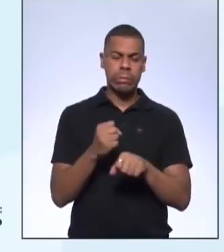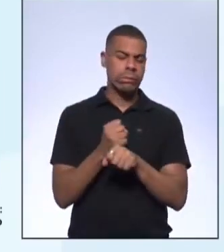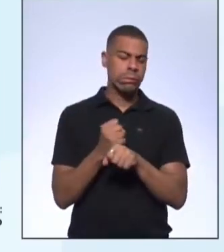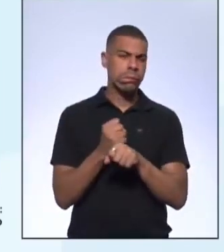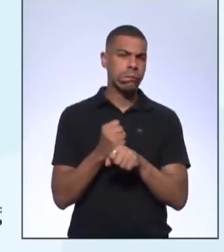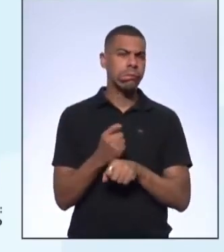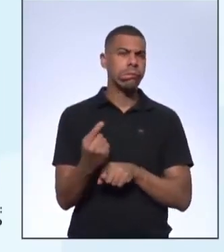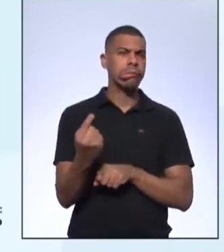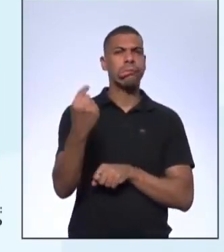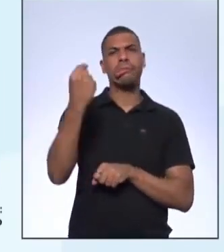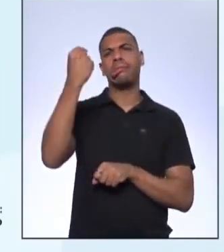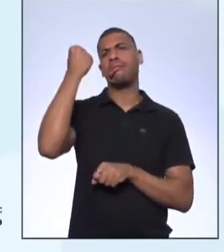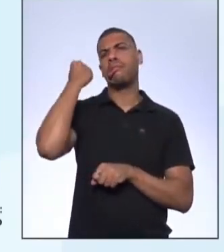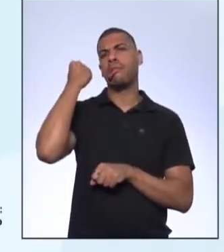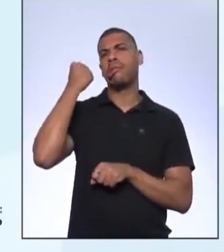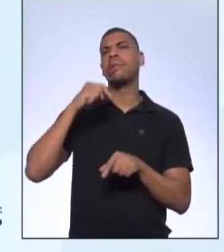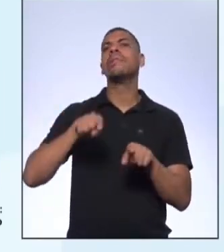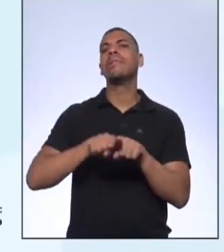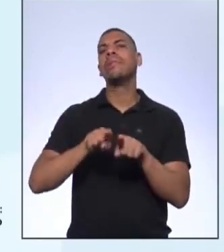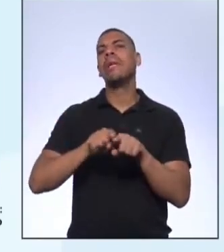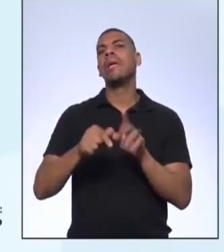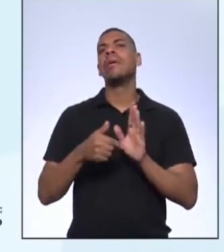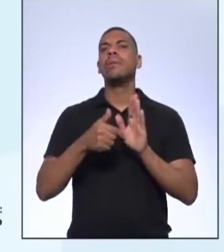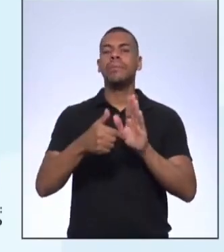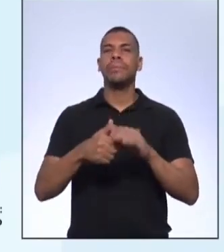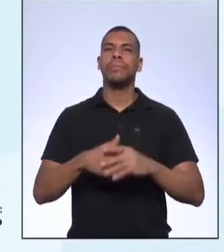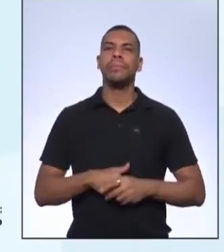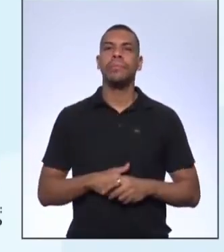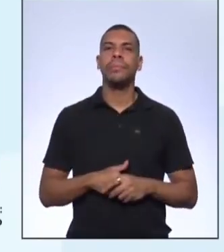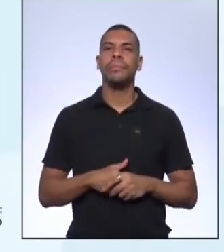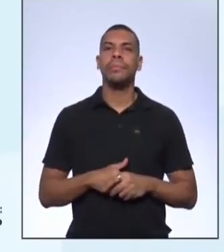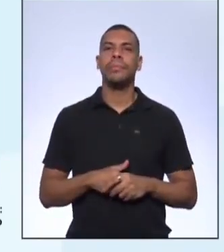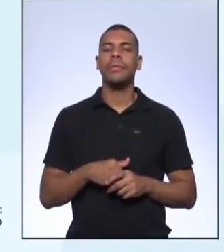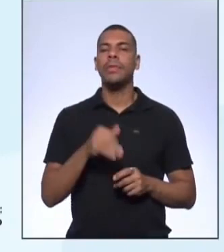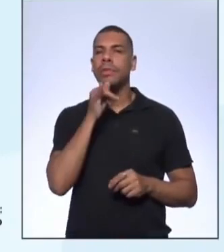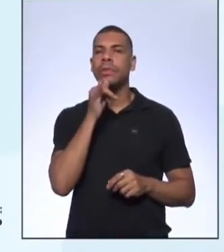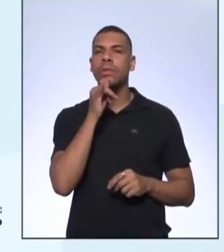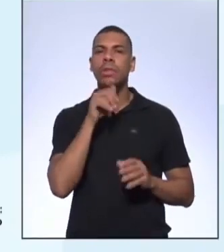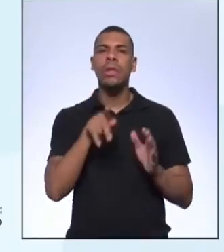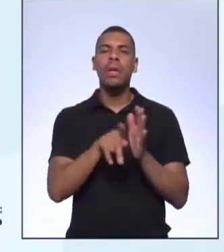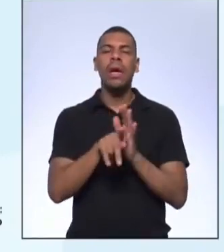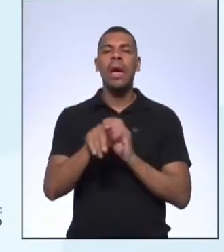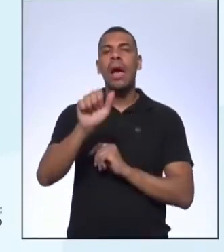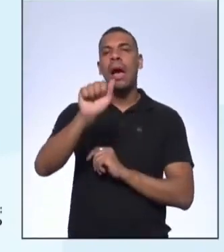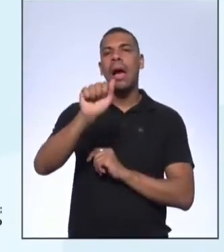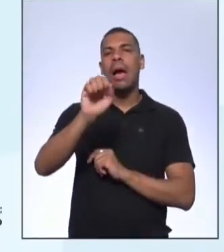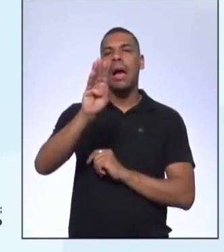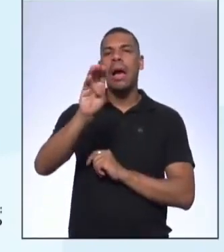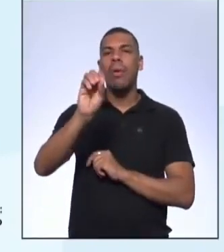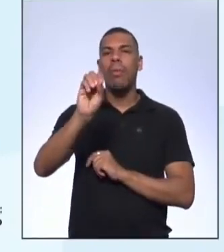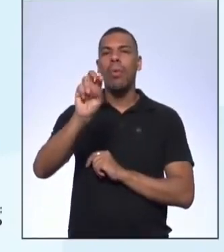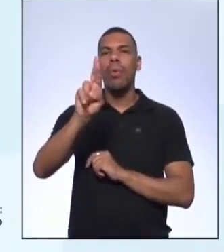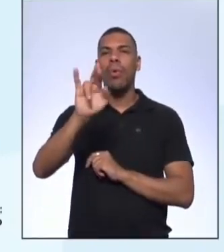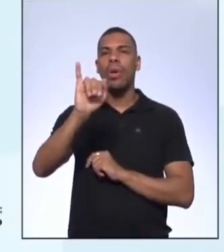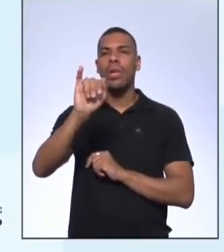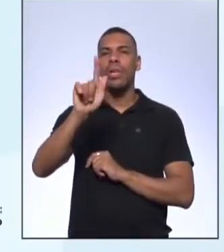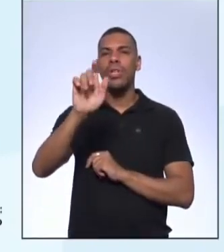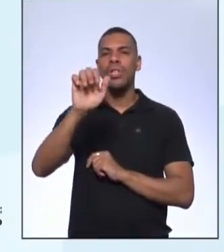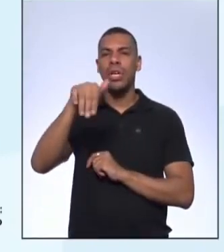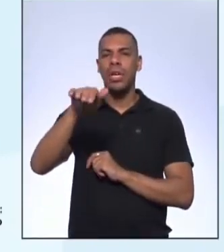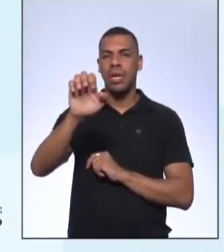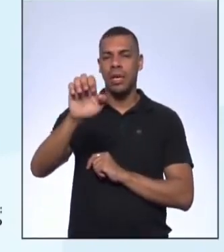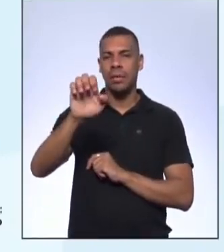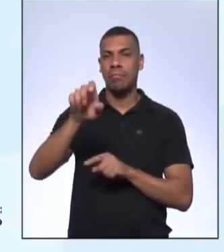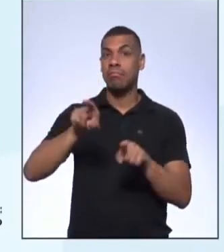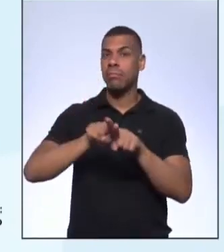tempo por populações tradicionais chamadas aborígenes. Nós vamos ver um pouco mais sobre